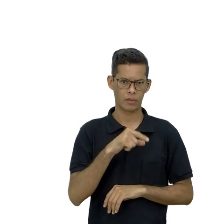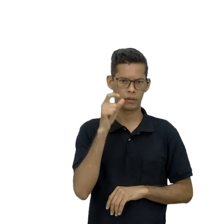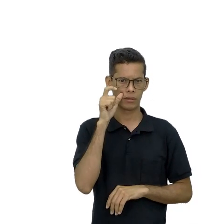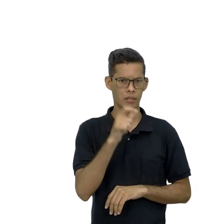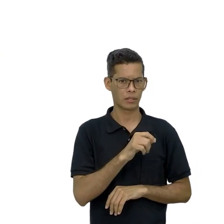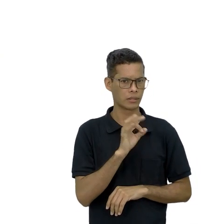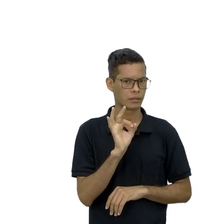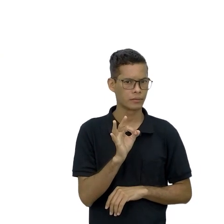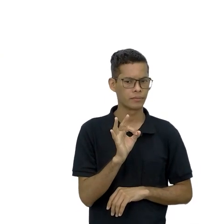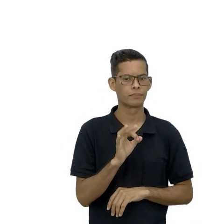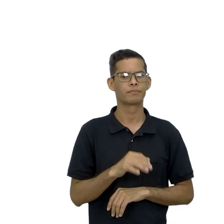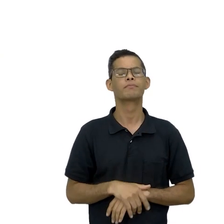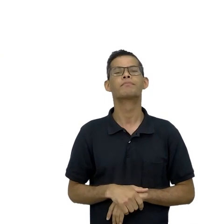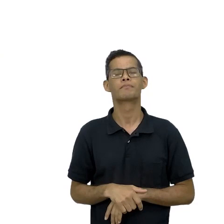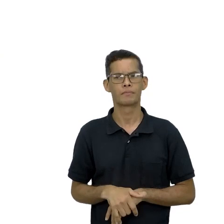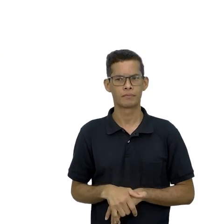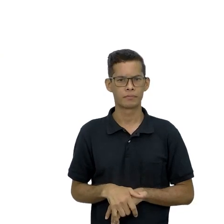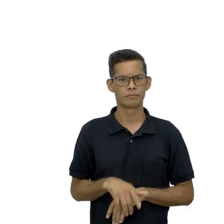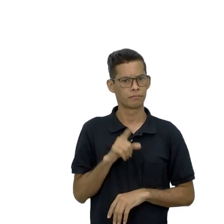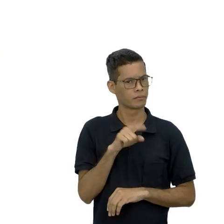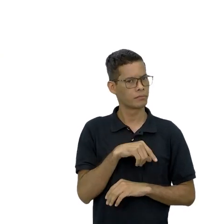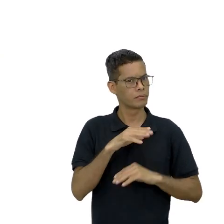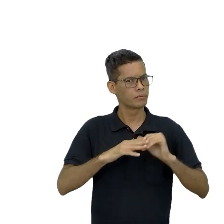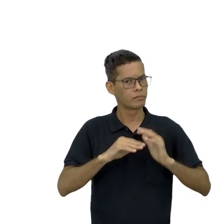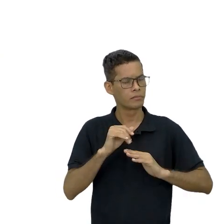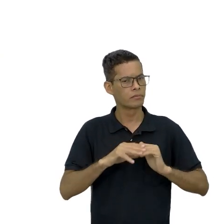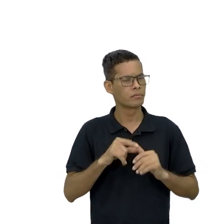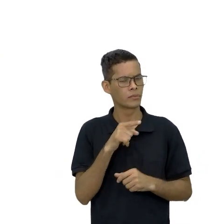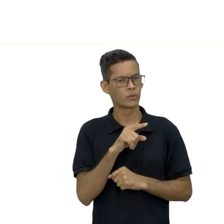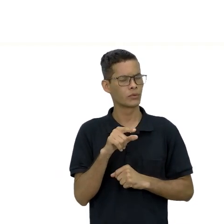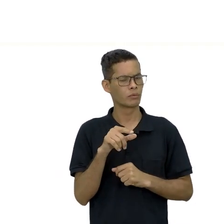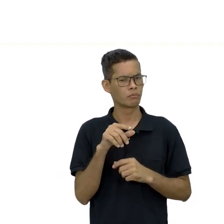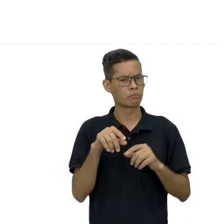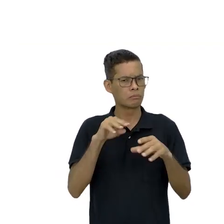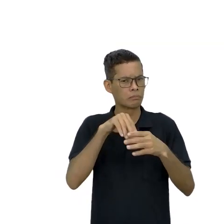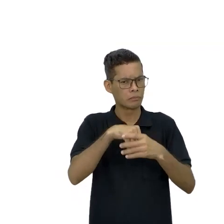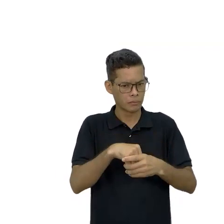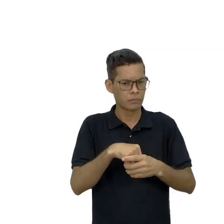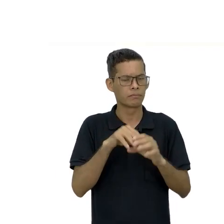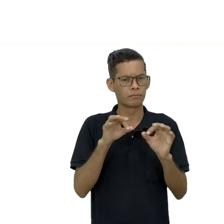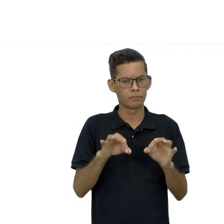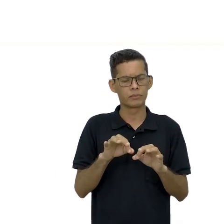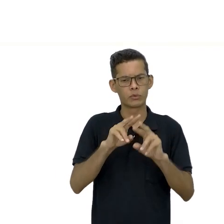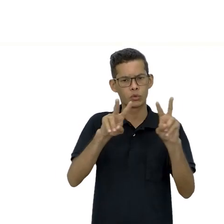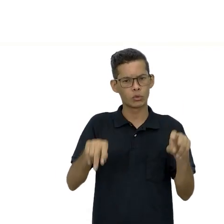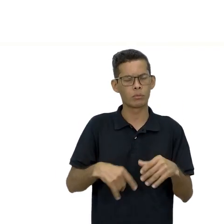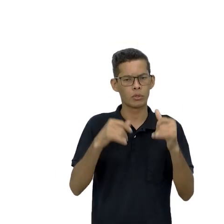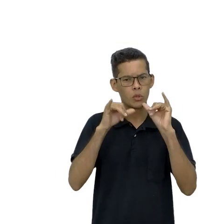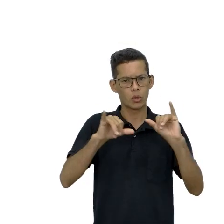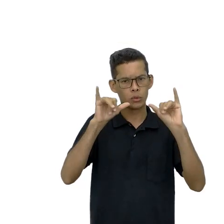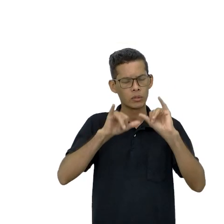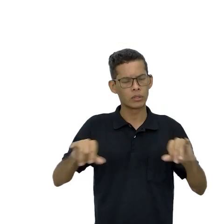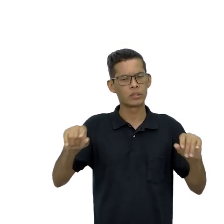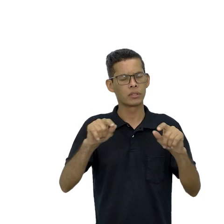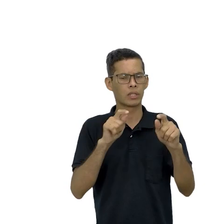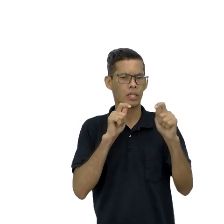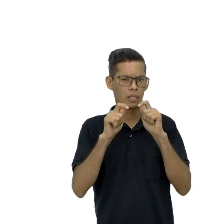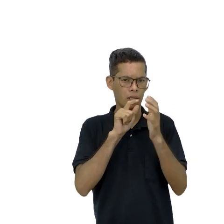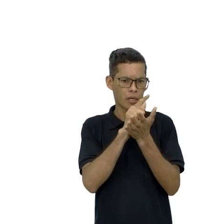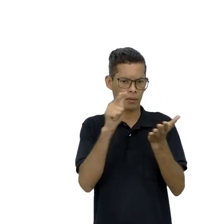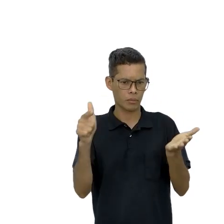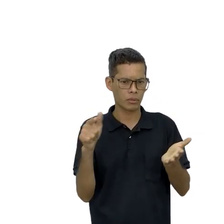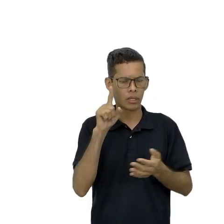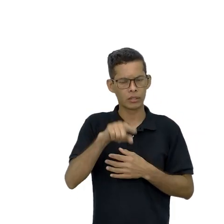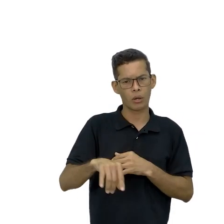sala de aula. Nossa, fundamental, inclusive para tratar da diferença entre notícia e reportagem, né? Porque a notícia Exatamente. ela